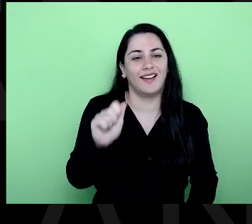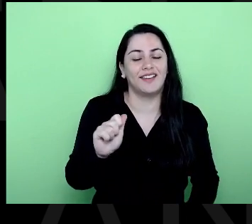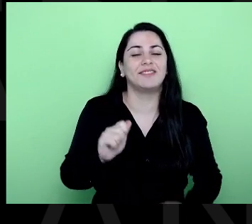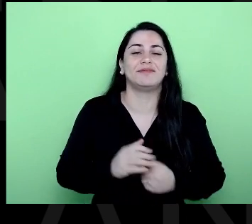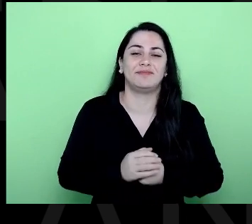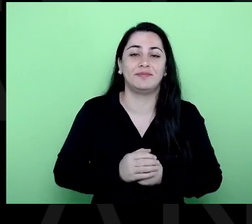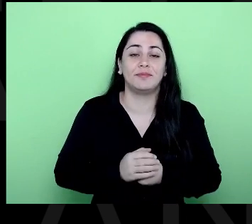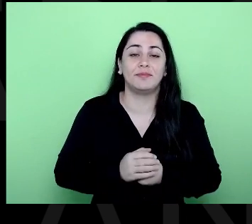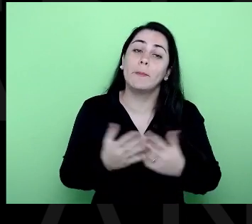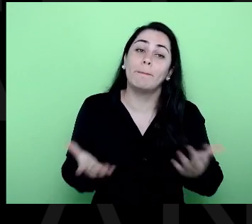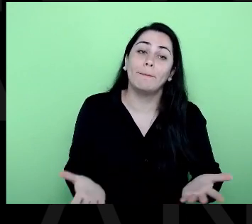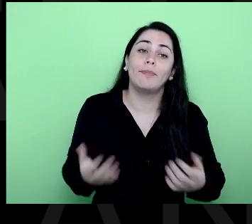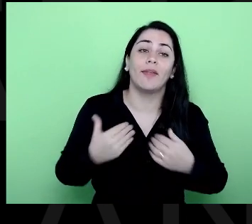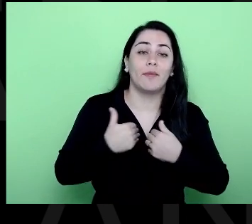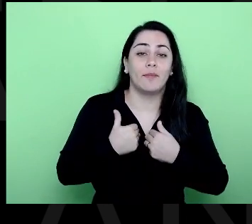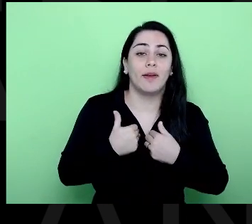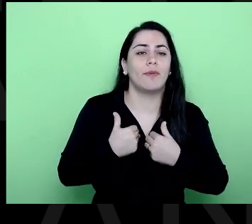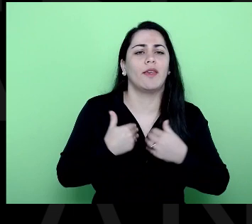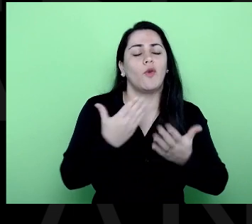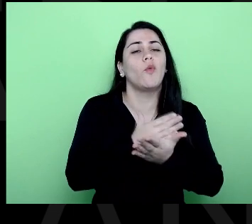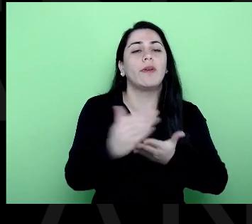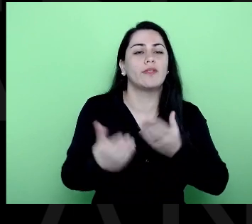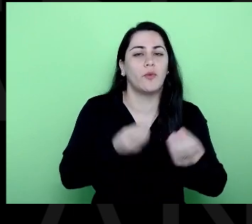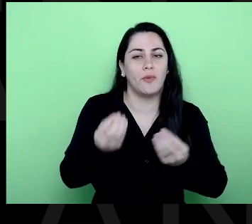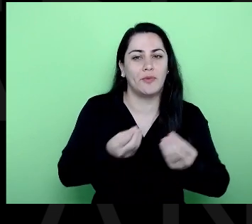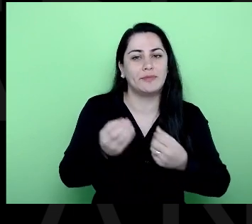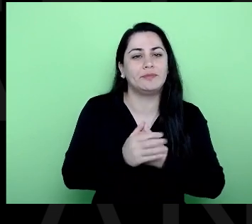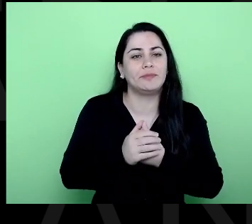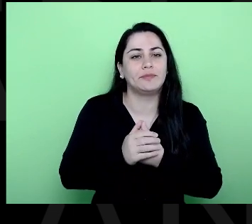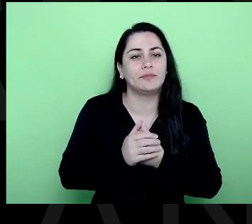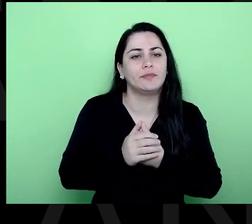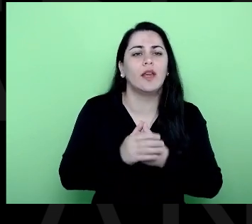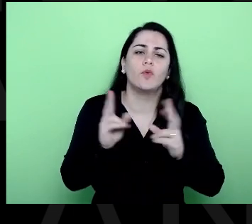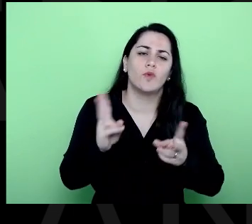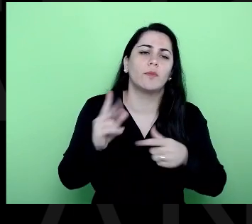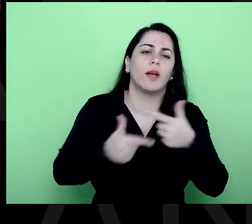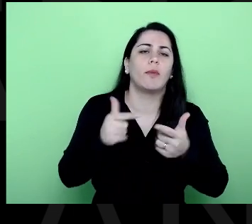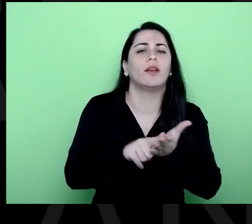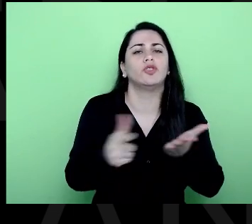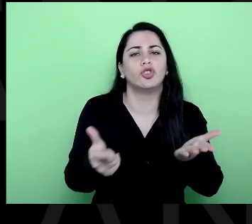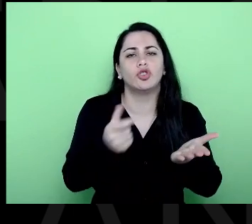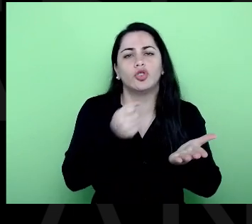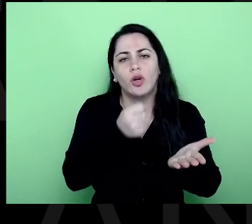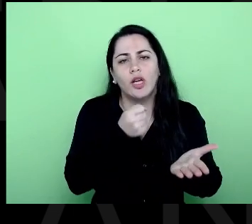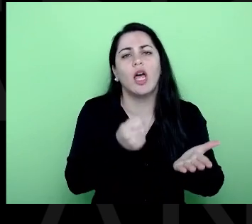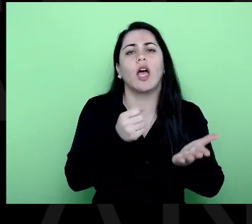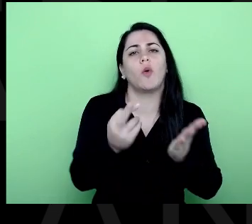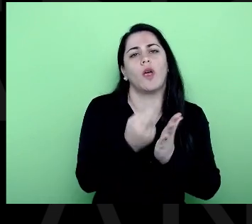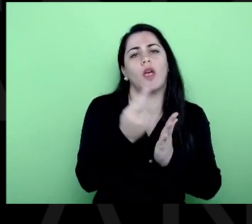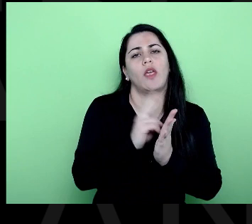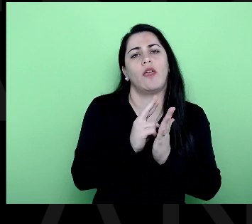Então, comigo, a história ela começa em... Eu sempre trabalhei em jornal, revista, tal, a vida